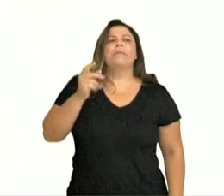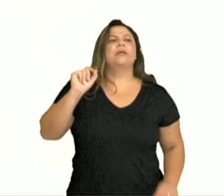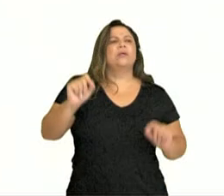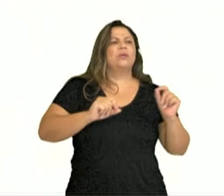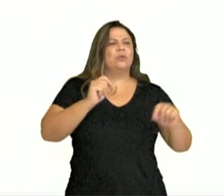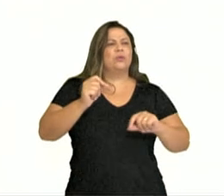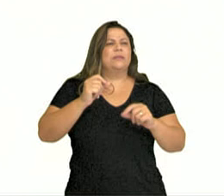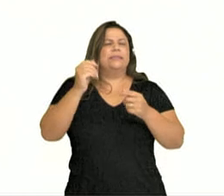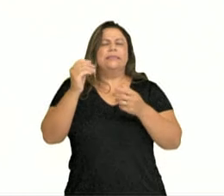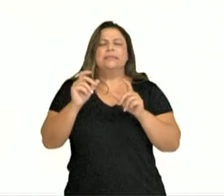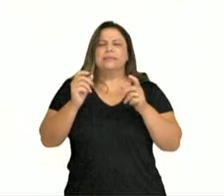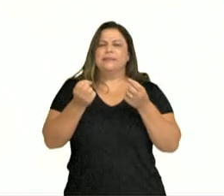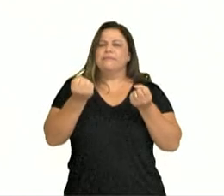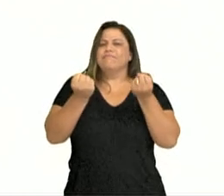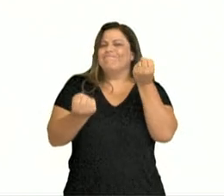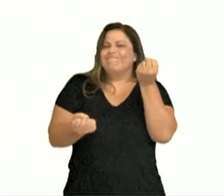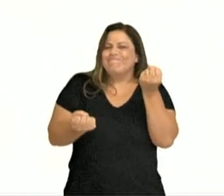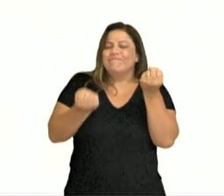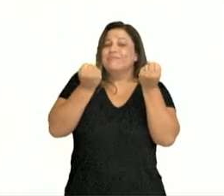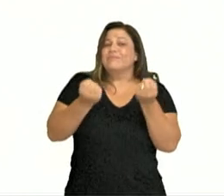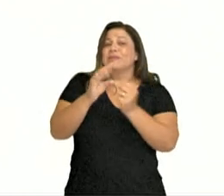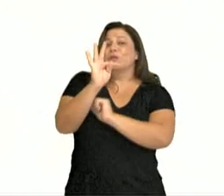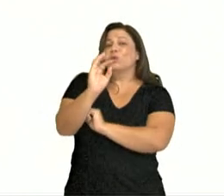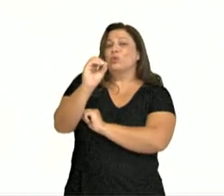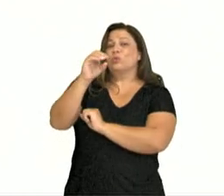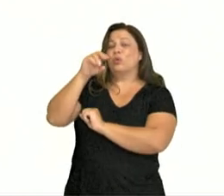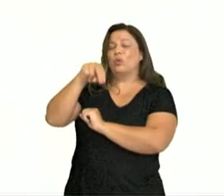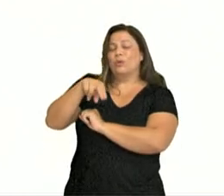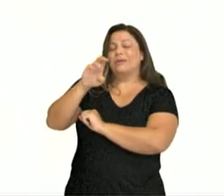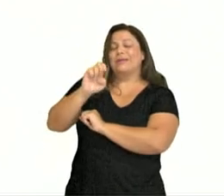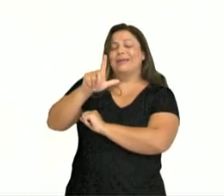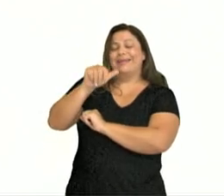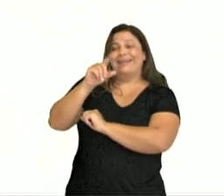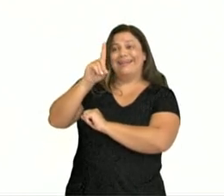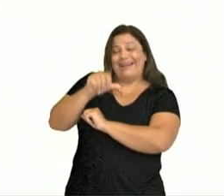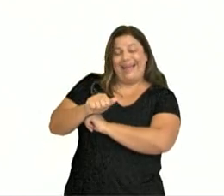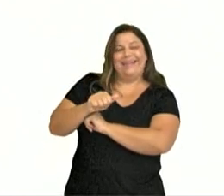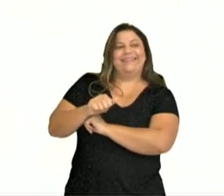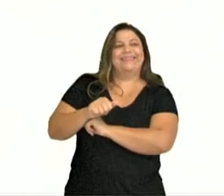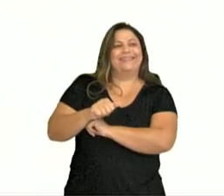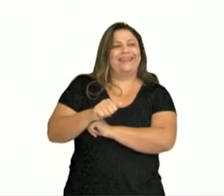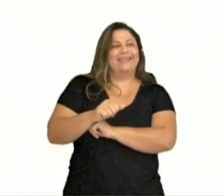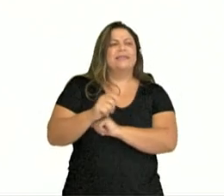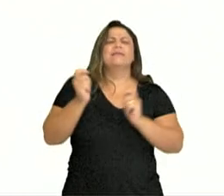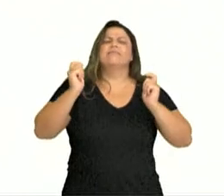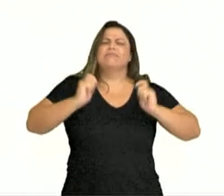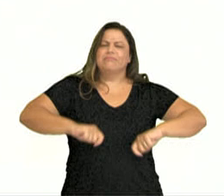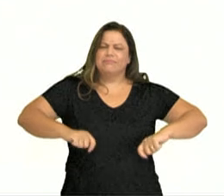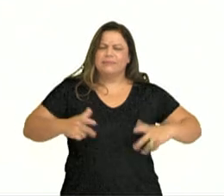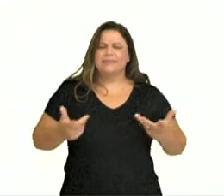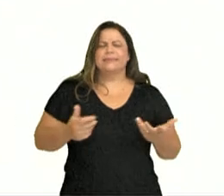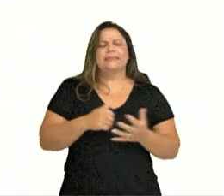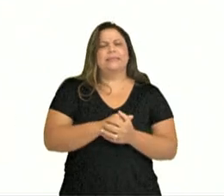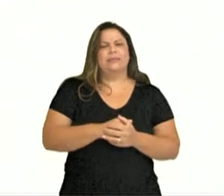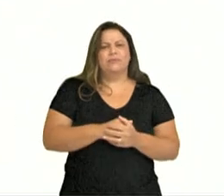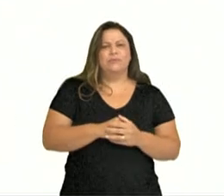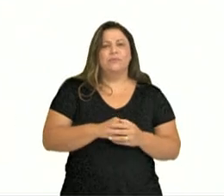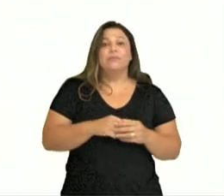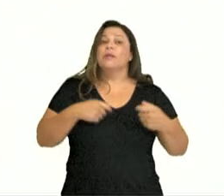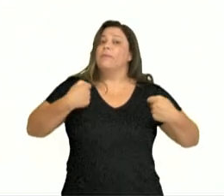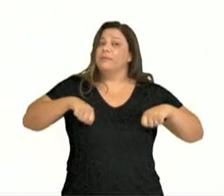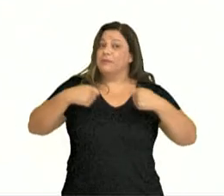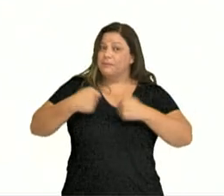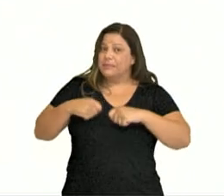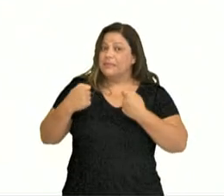de nitrogênio por ano são necessários para os ecossistemas. Então, a gente realmente depende, né, dessas bactérias.